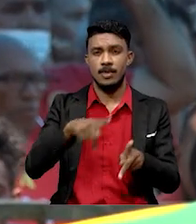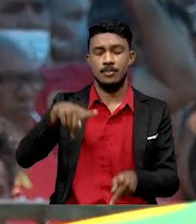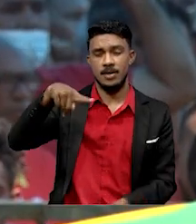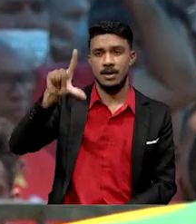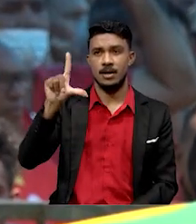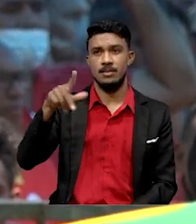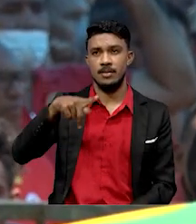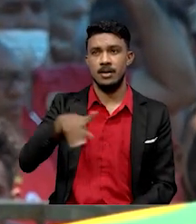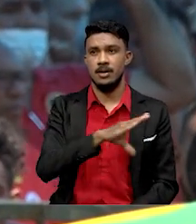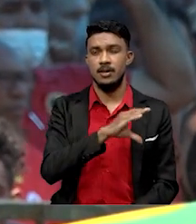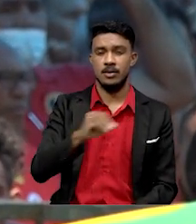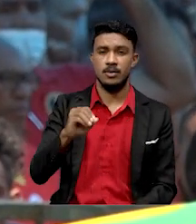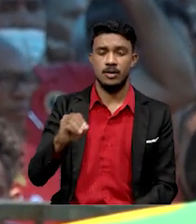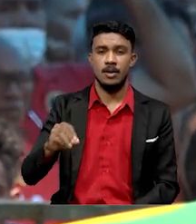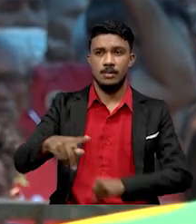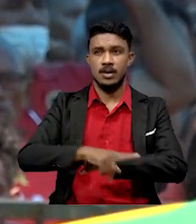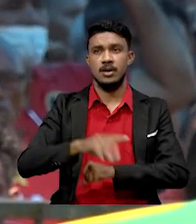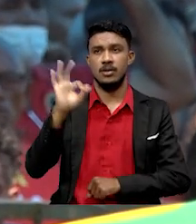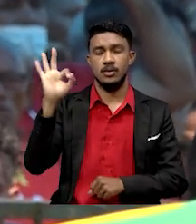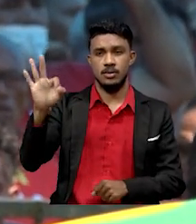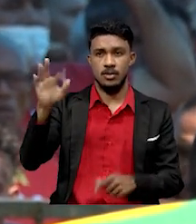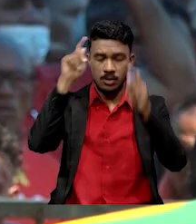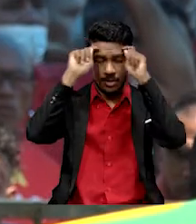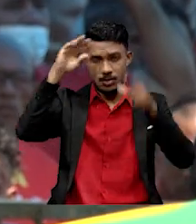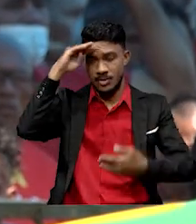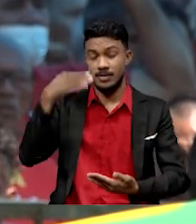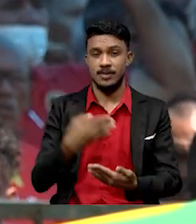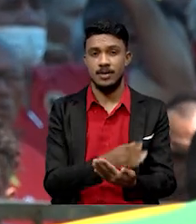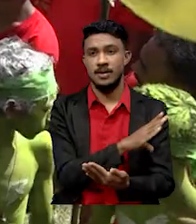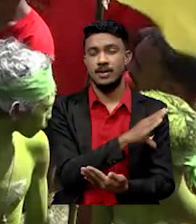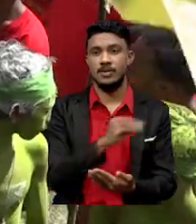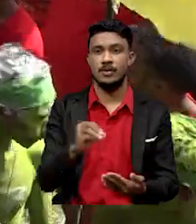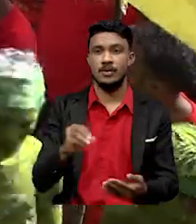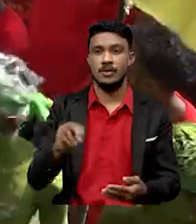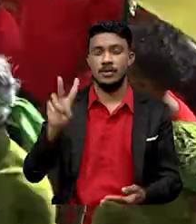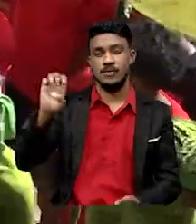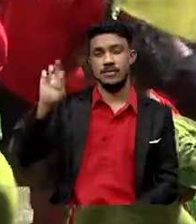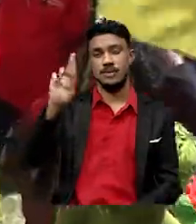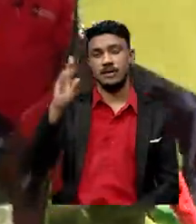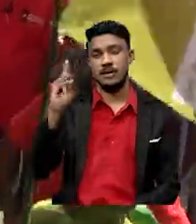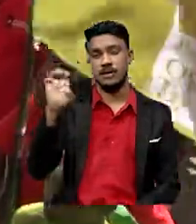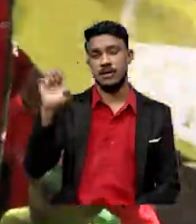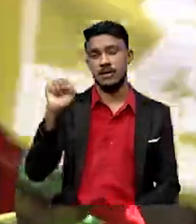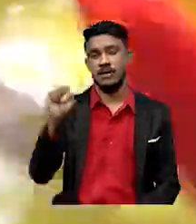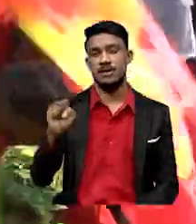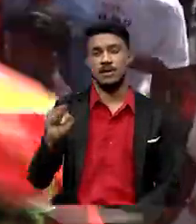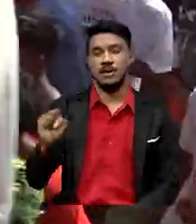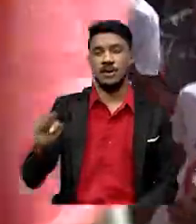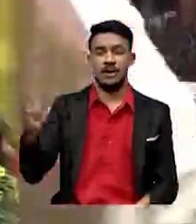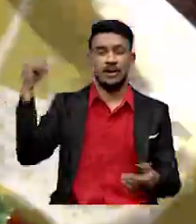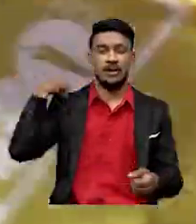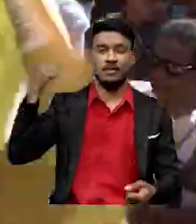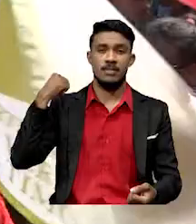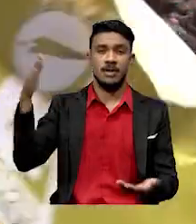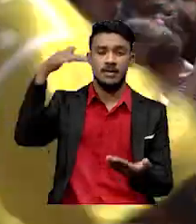KPLP, mana caburas Unidade Nacional Timor Uang, ca Kunto, nos Verdes de Timor. Kampanye segunda volta di município